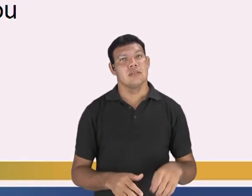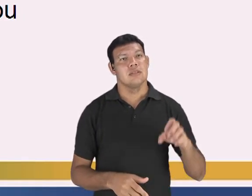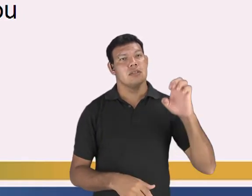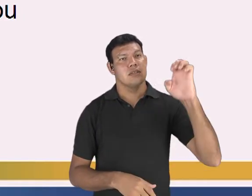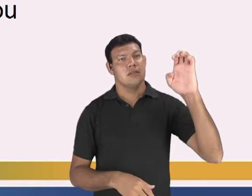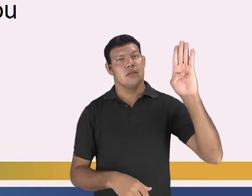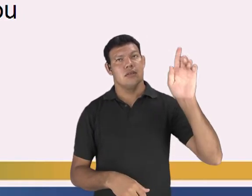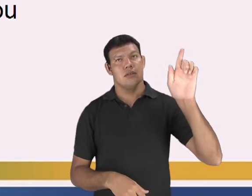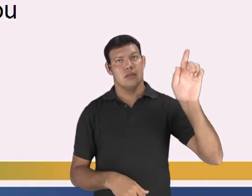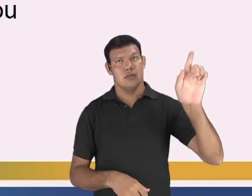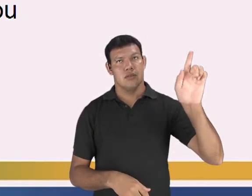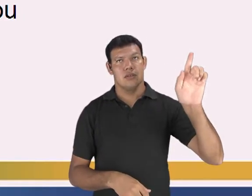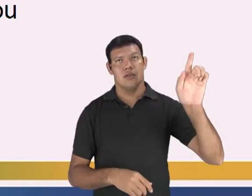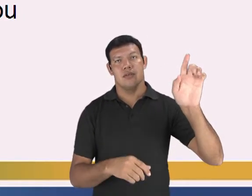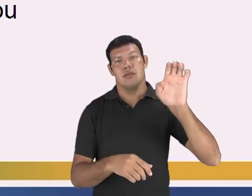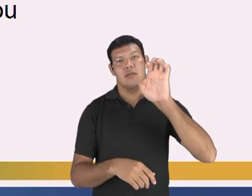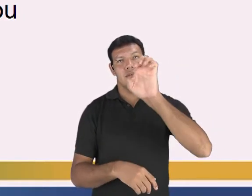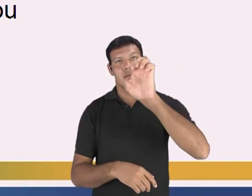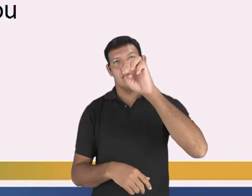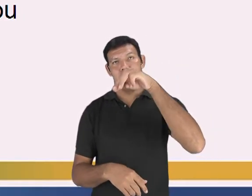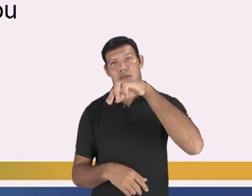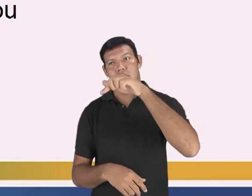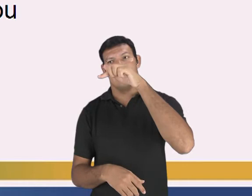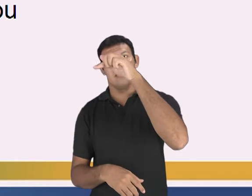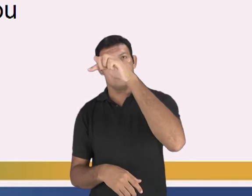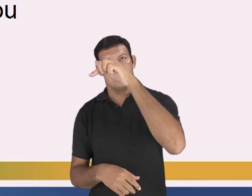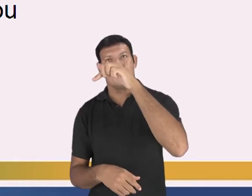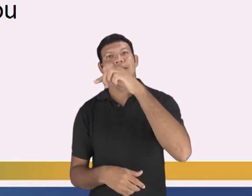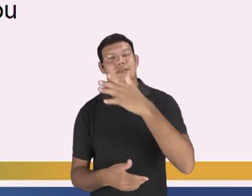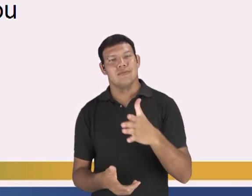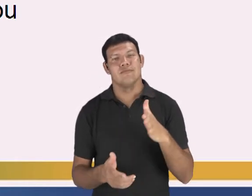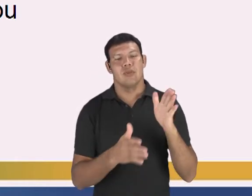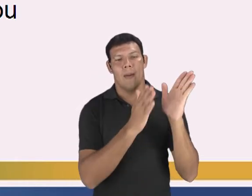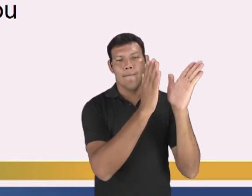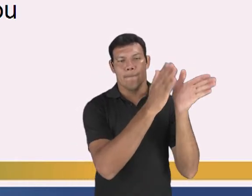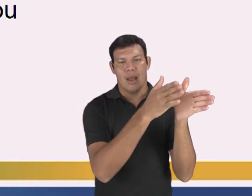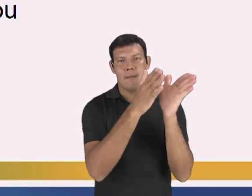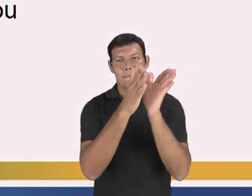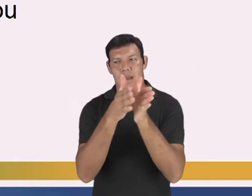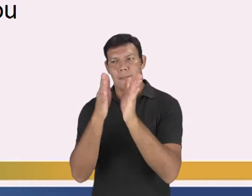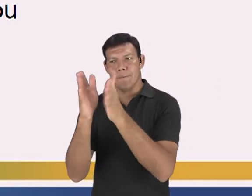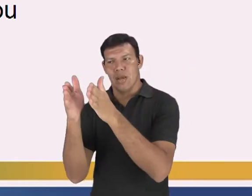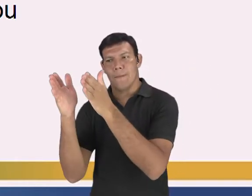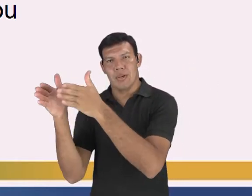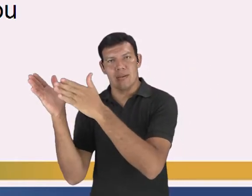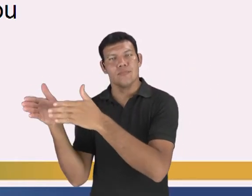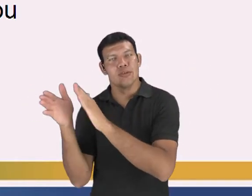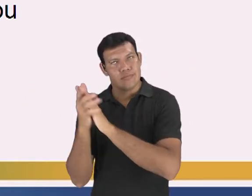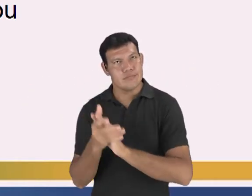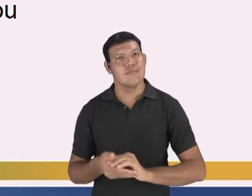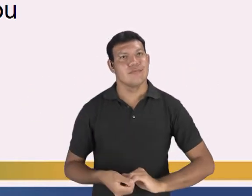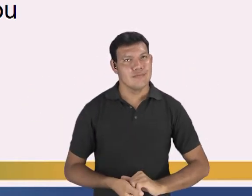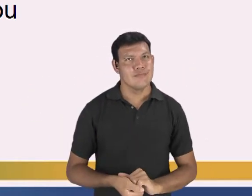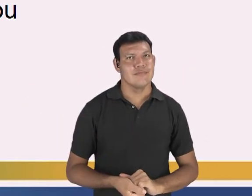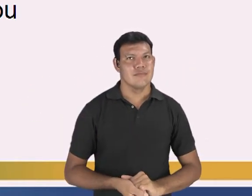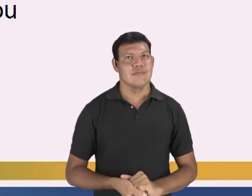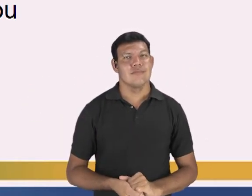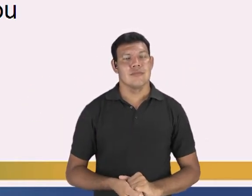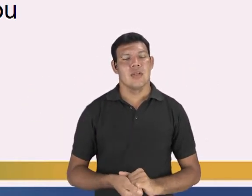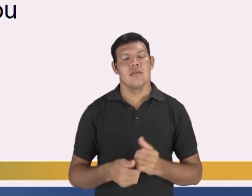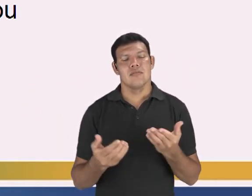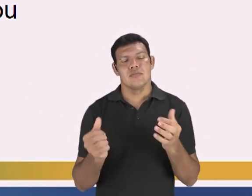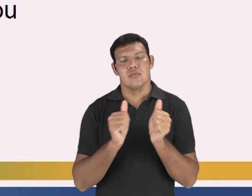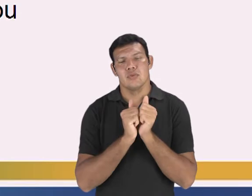A melodia é essa sequência de sons com intervalos regulares, ela caminha junto com o